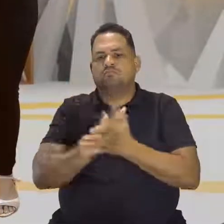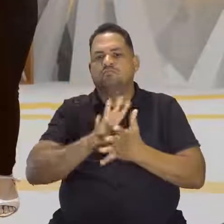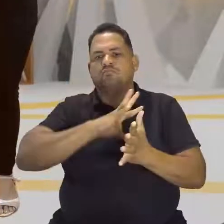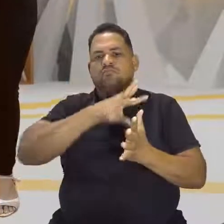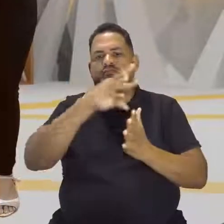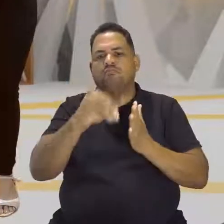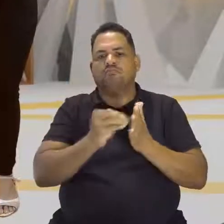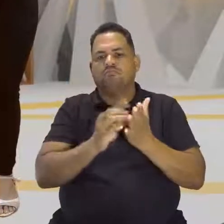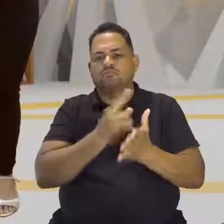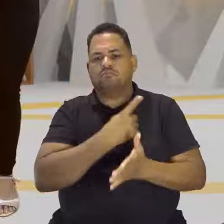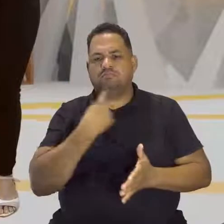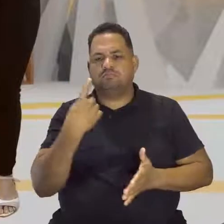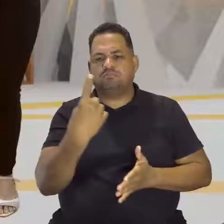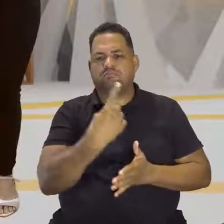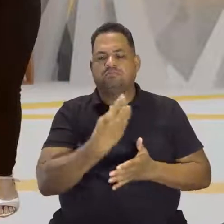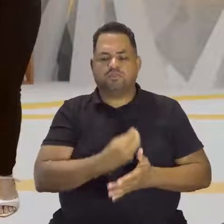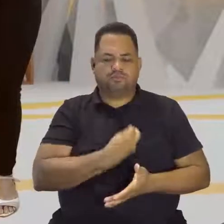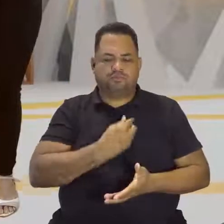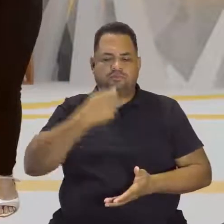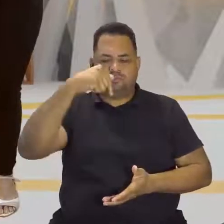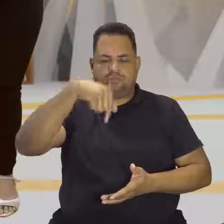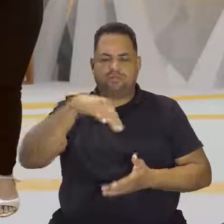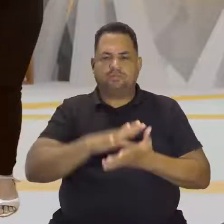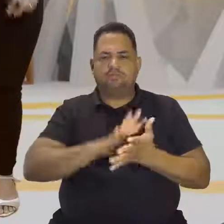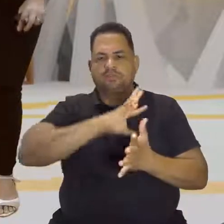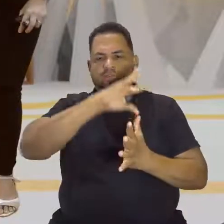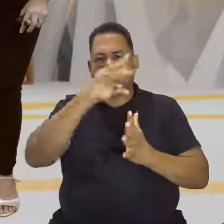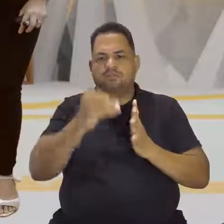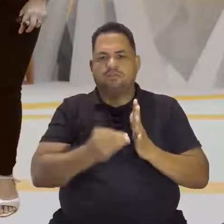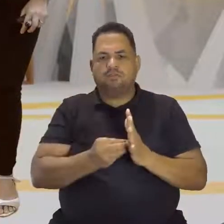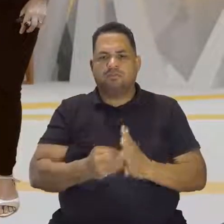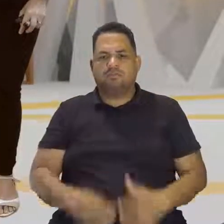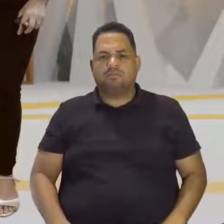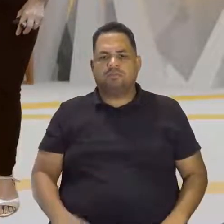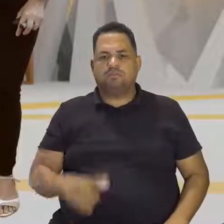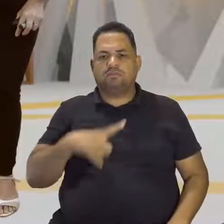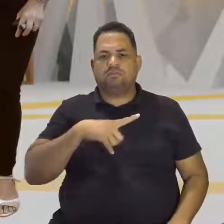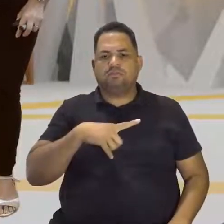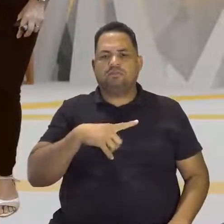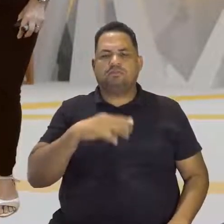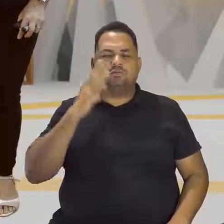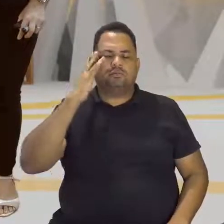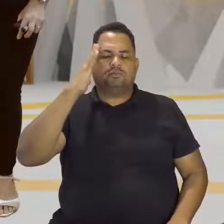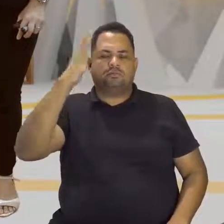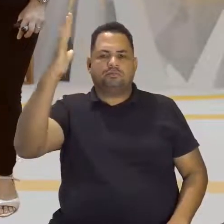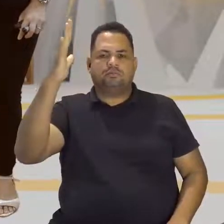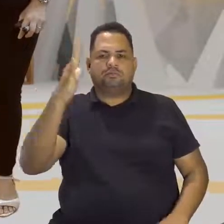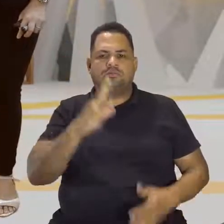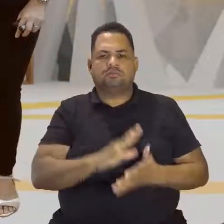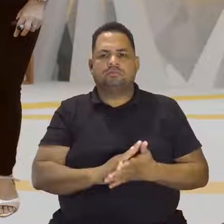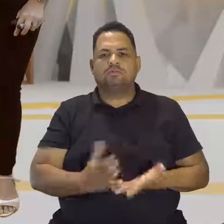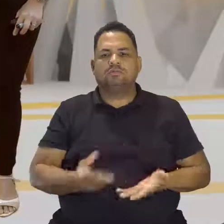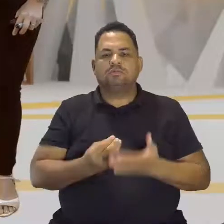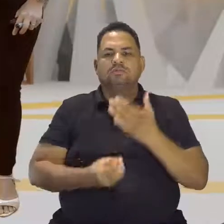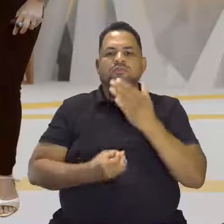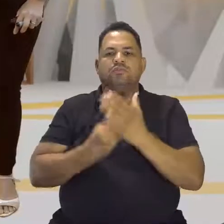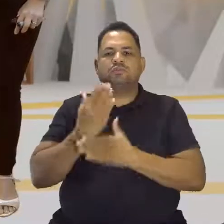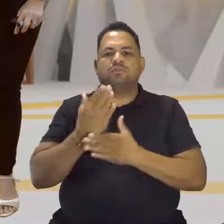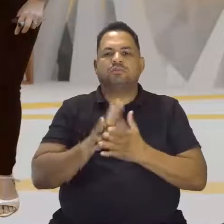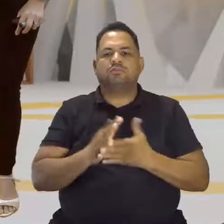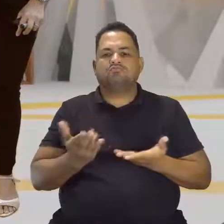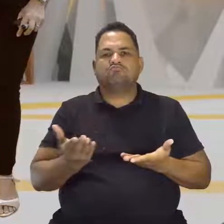sobre nós que moramos aqui na Amazônia, né? Existe todo um imaginário, uns estereótipos criados